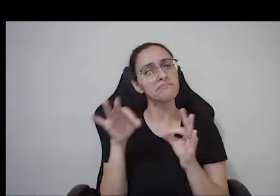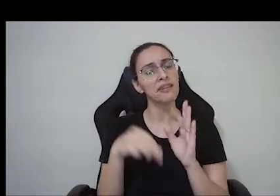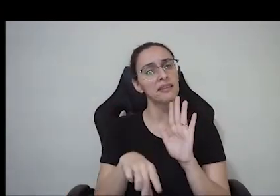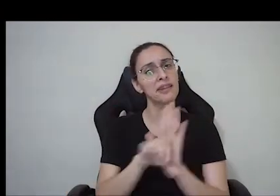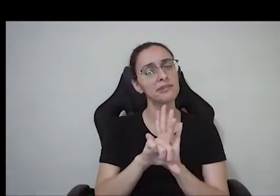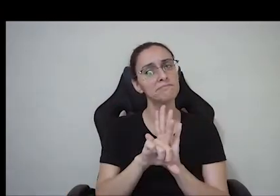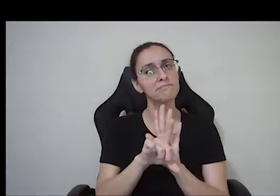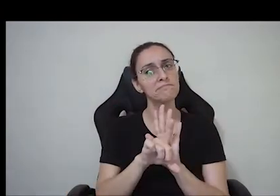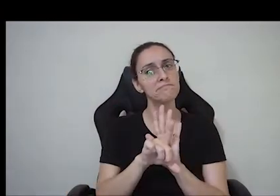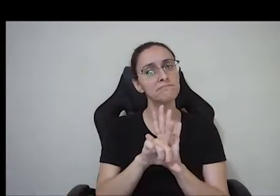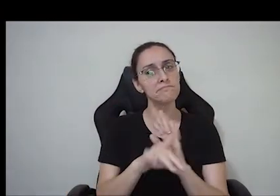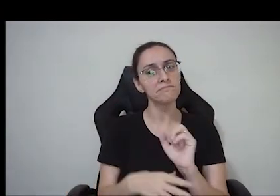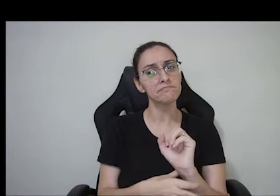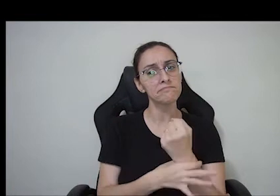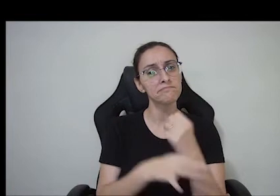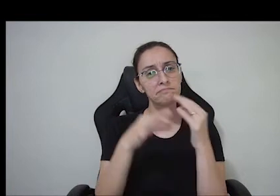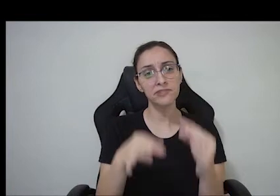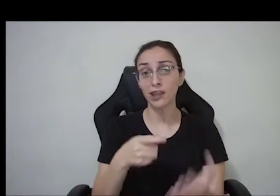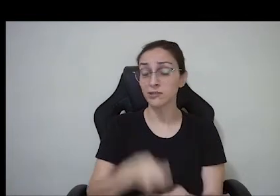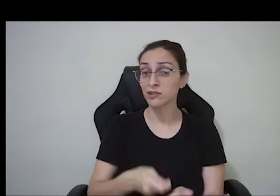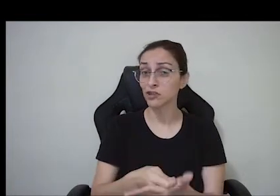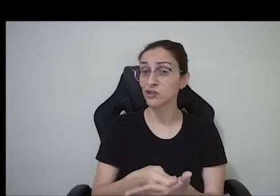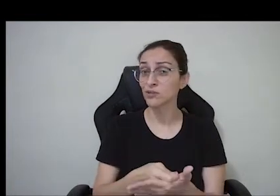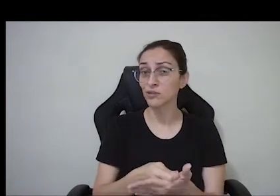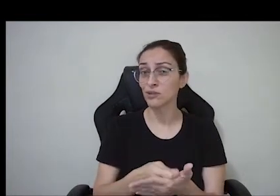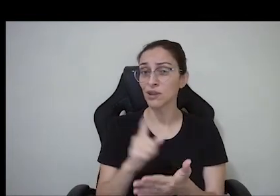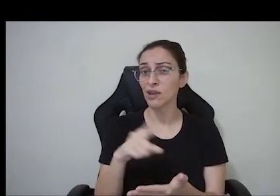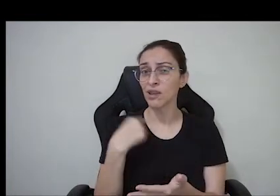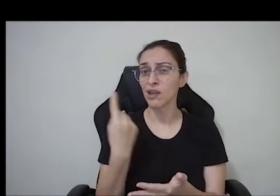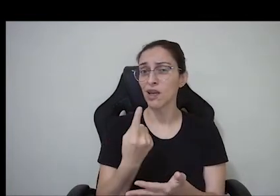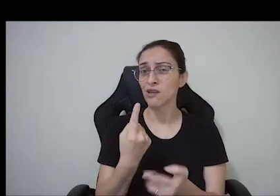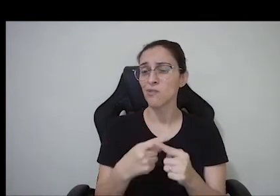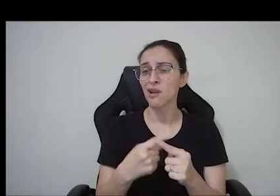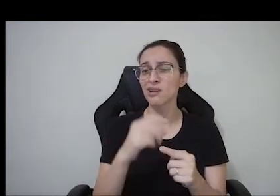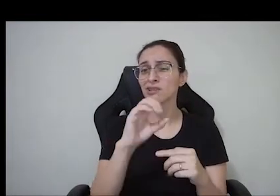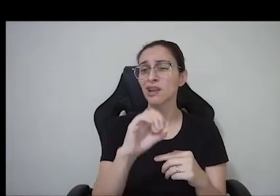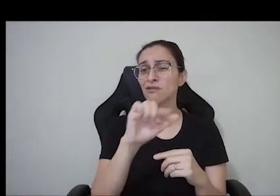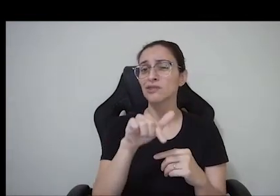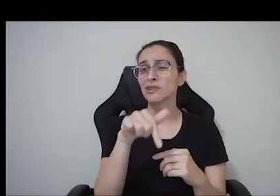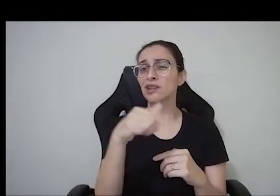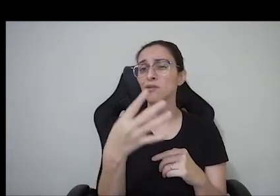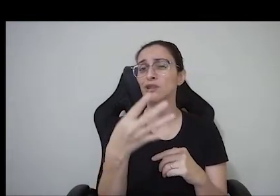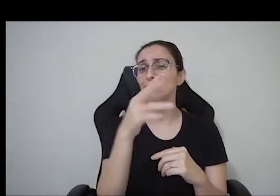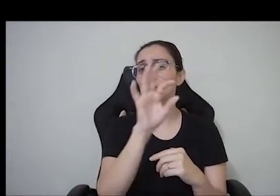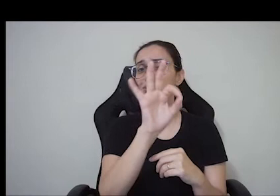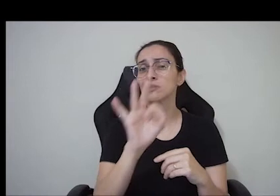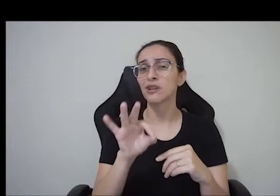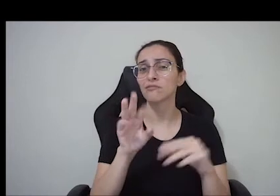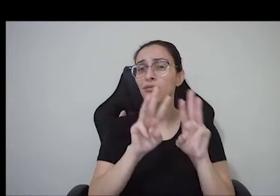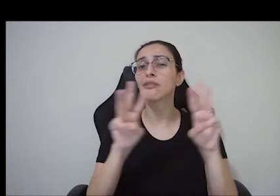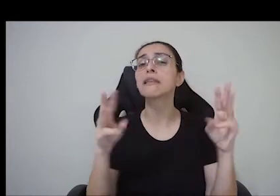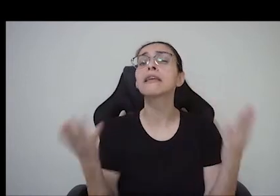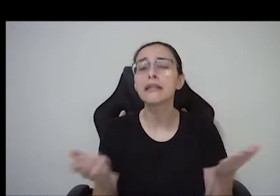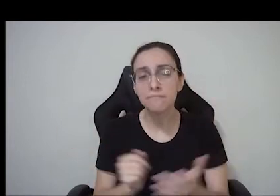que garante e que se exige, por que a gente tem 0,74%? E aí é